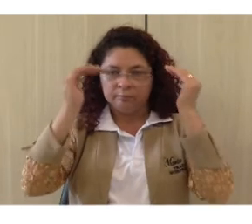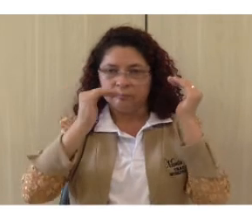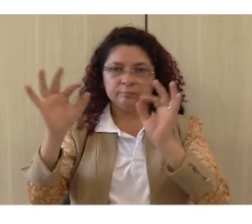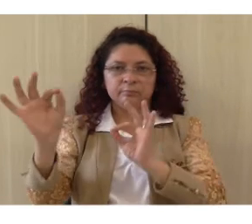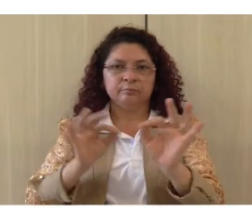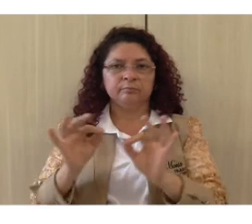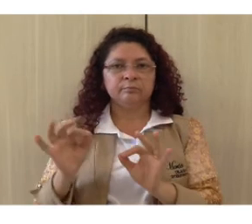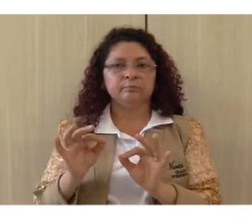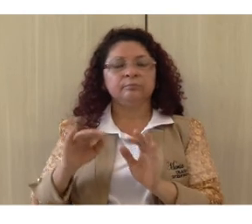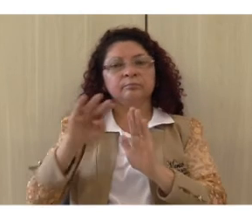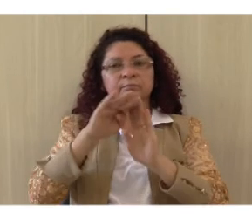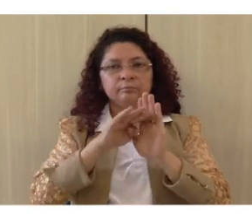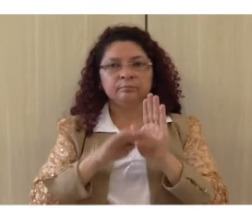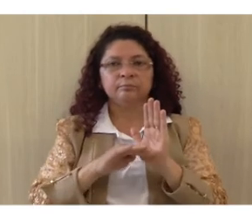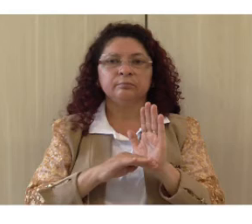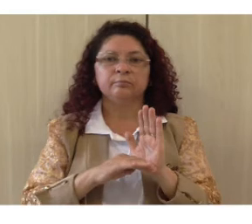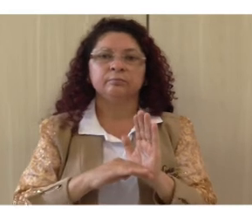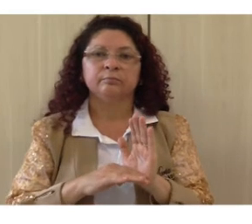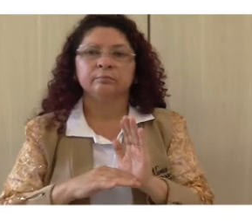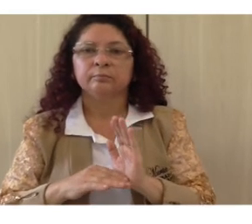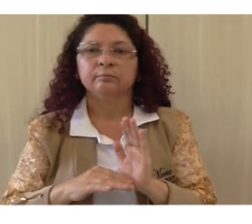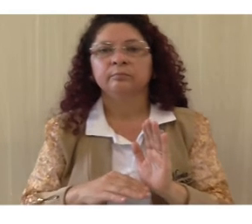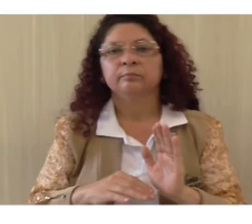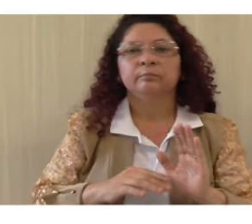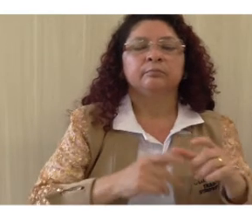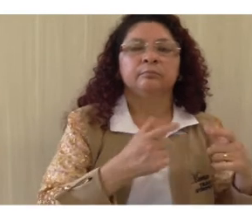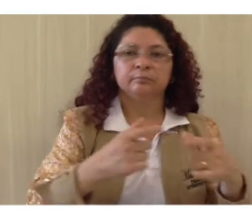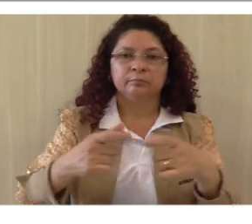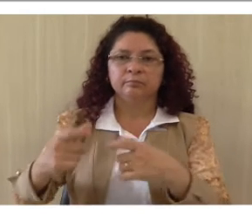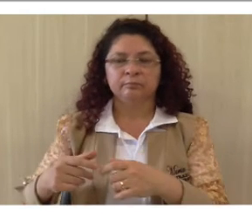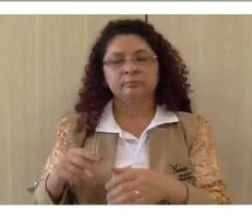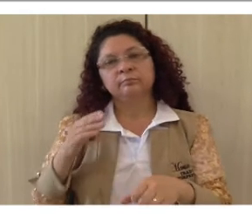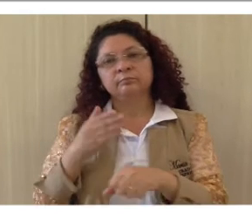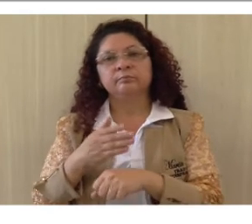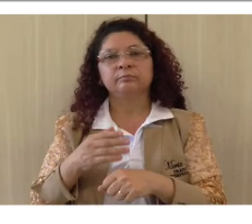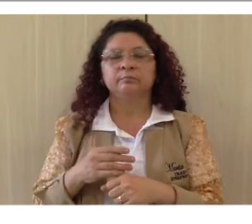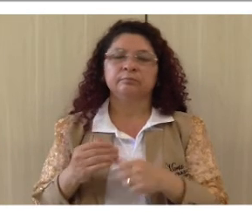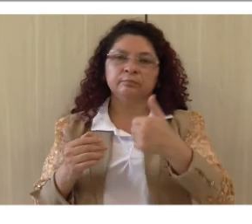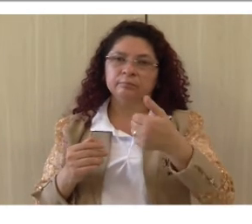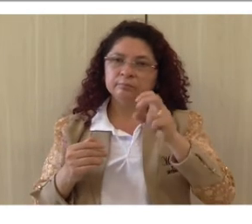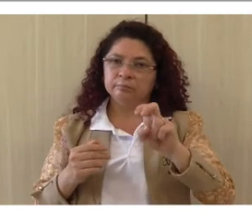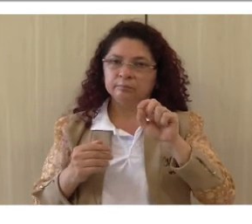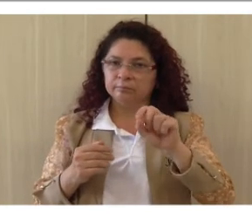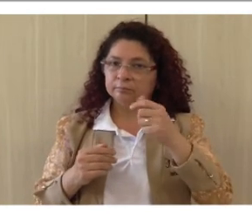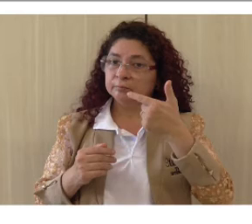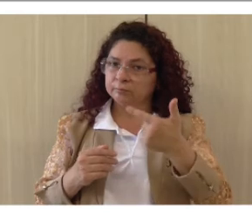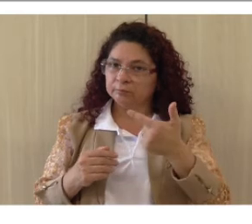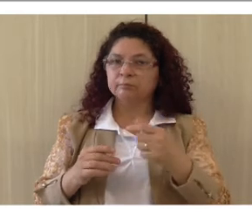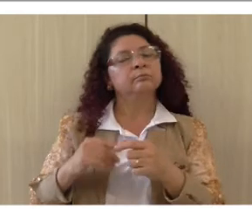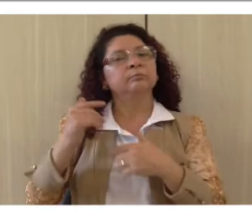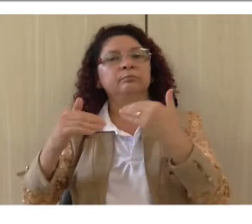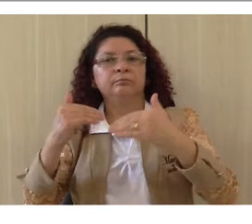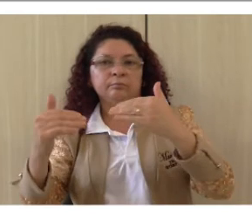ordem decrescente de pontuação por modalidade de concorrência. Item 15.2. Após o período